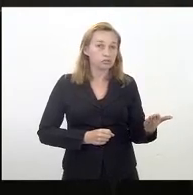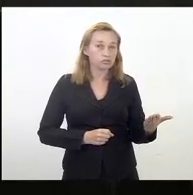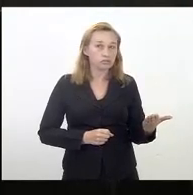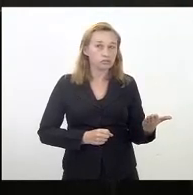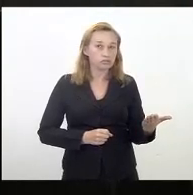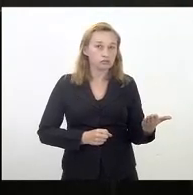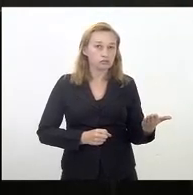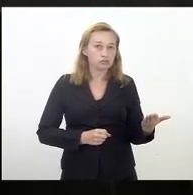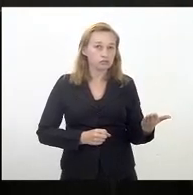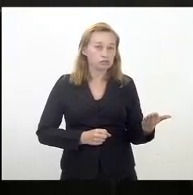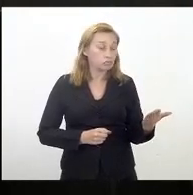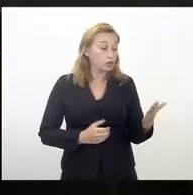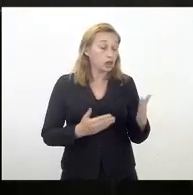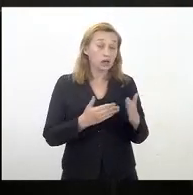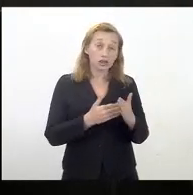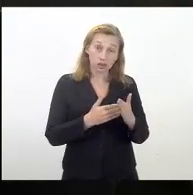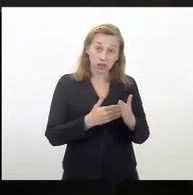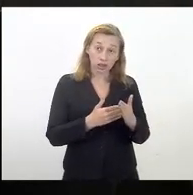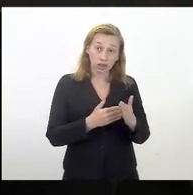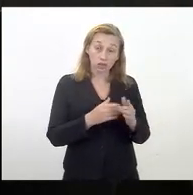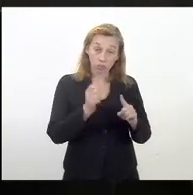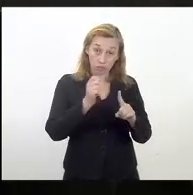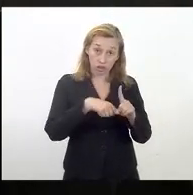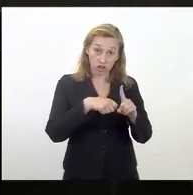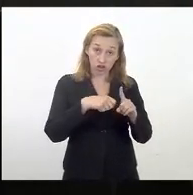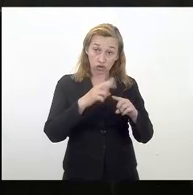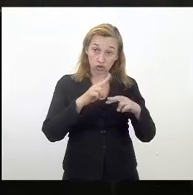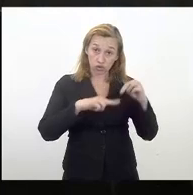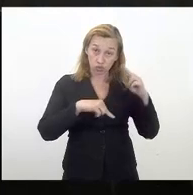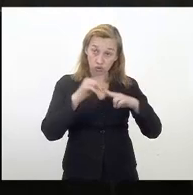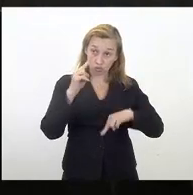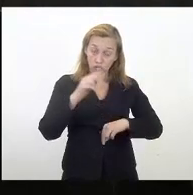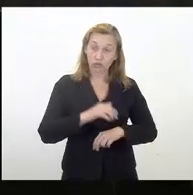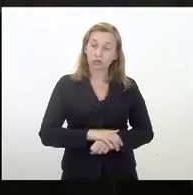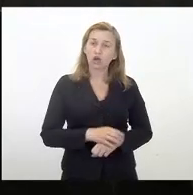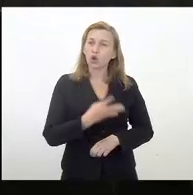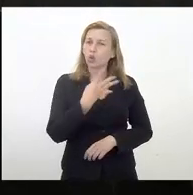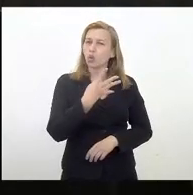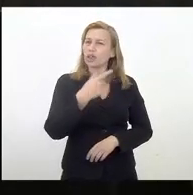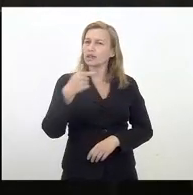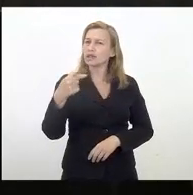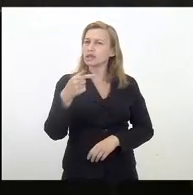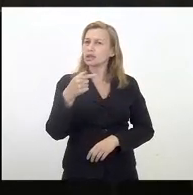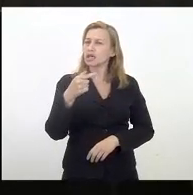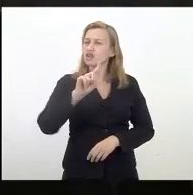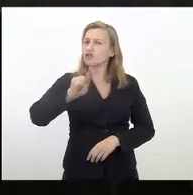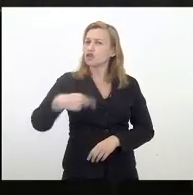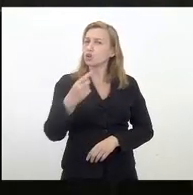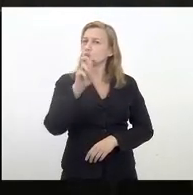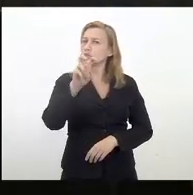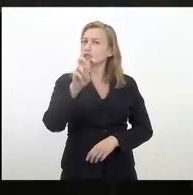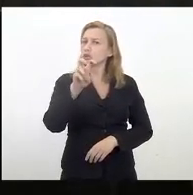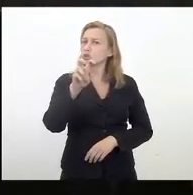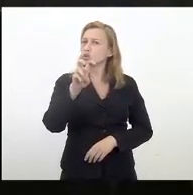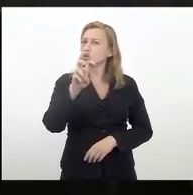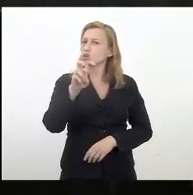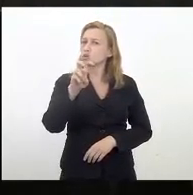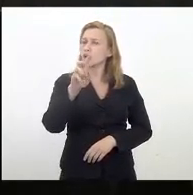e até o presente mês de junho foi de 47,5